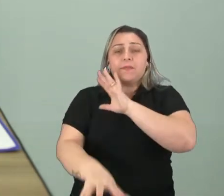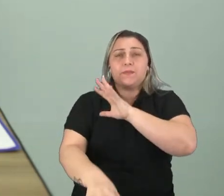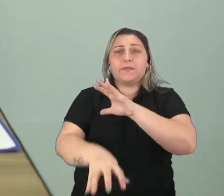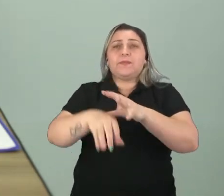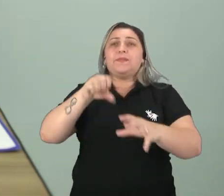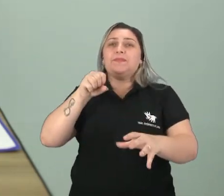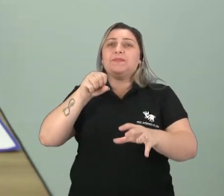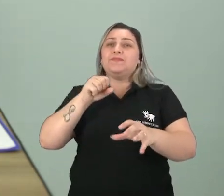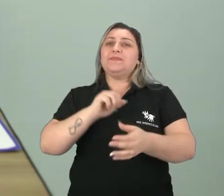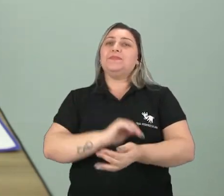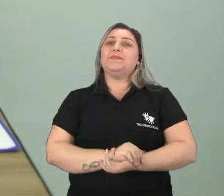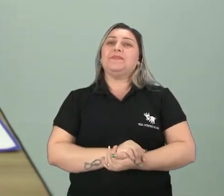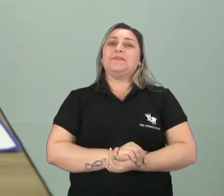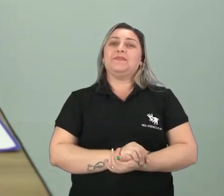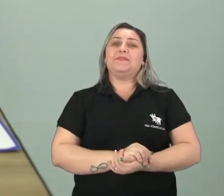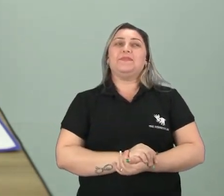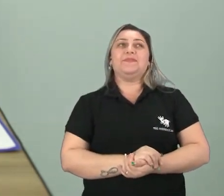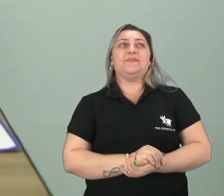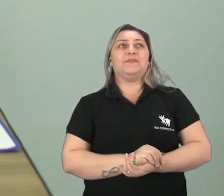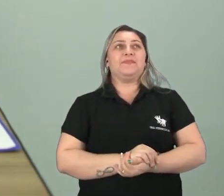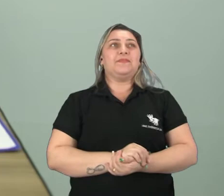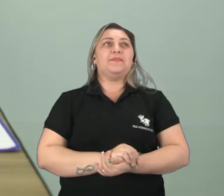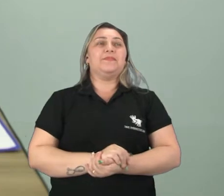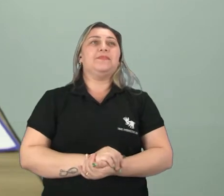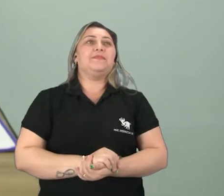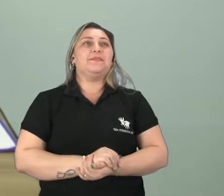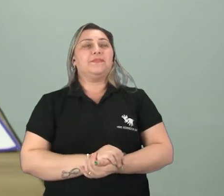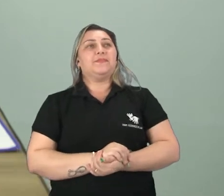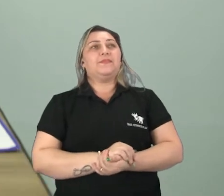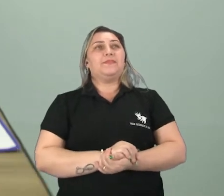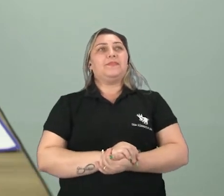agora eu vou pegar com a minha mão